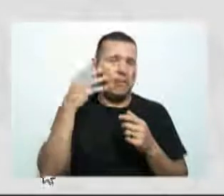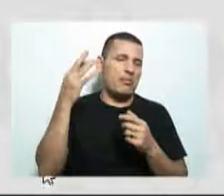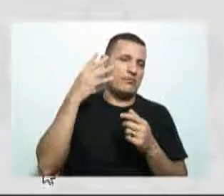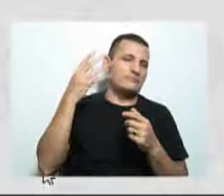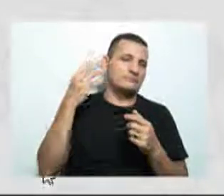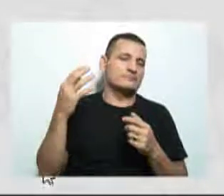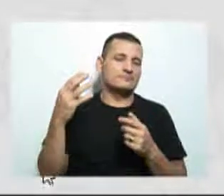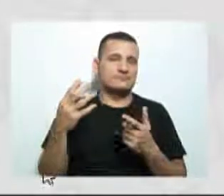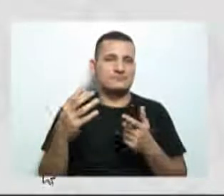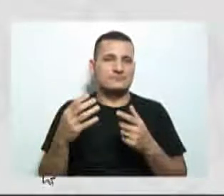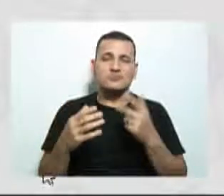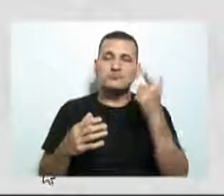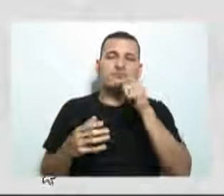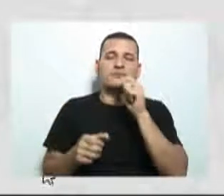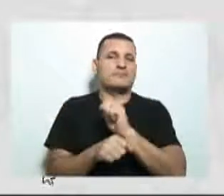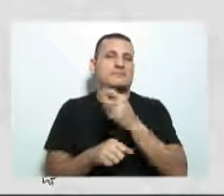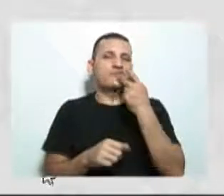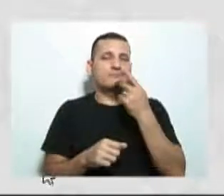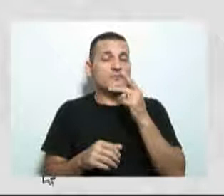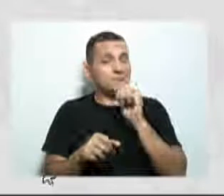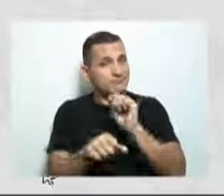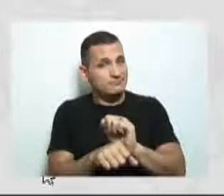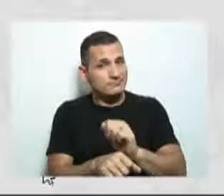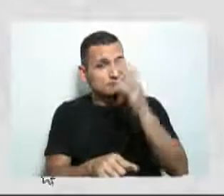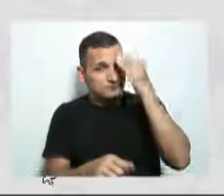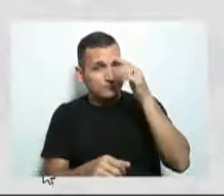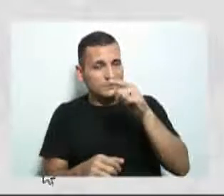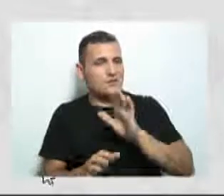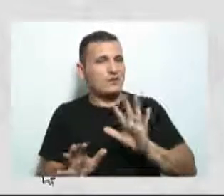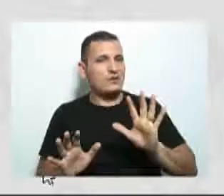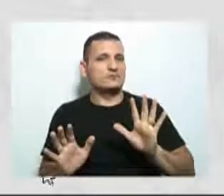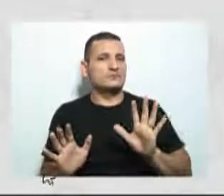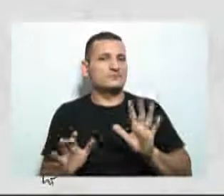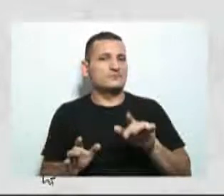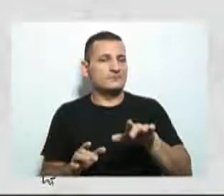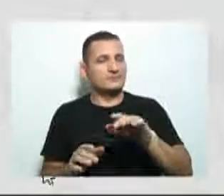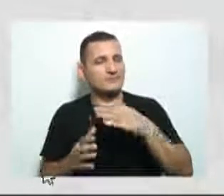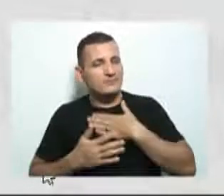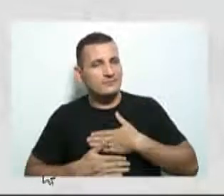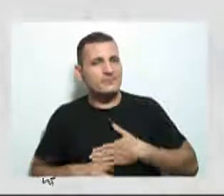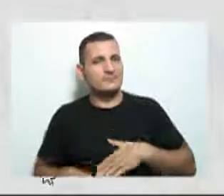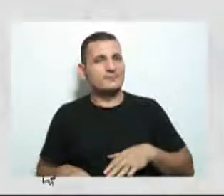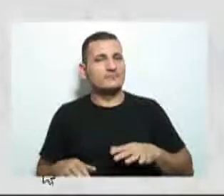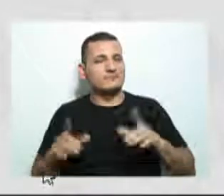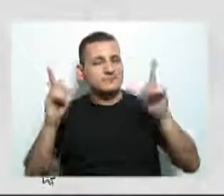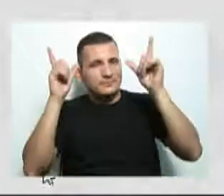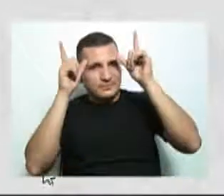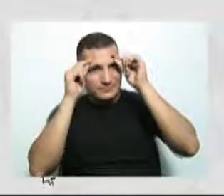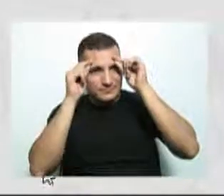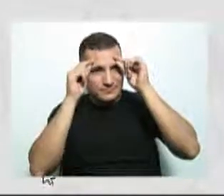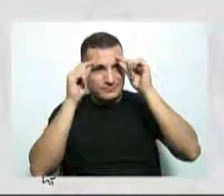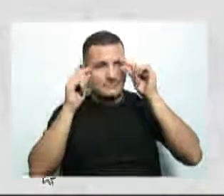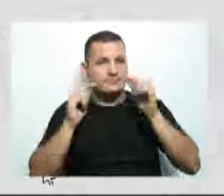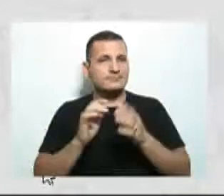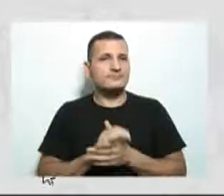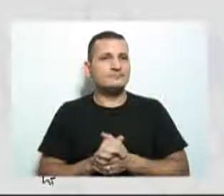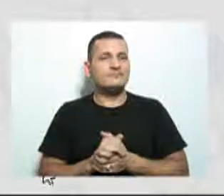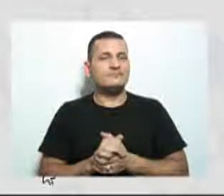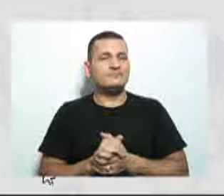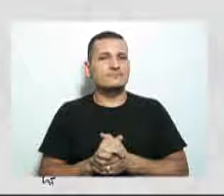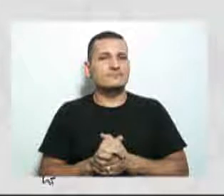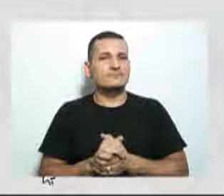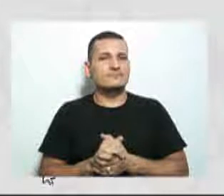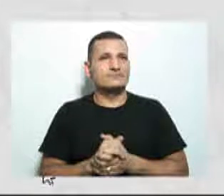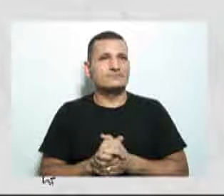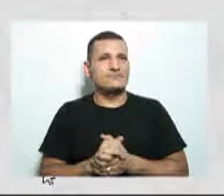falar. Então, eu sei que você não é assim, né? Você é uma pessoa mais calma, mais relaxada, né? Quanto tempo nós temos? Ai, meu pai do céu, o tempo tá passando, então deixa eu falar mais rápido.